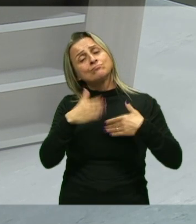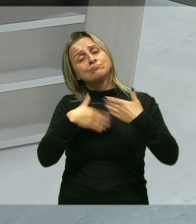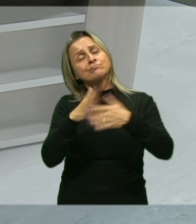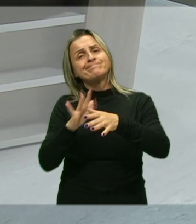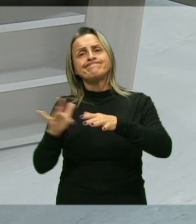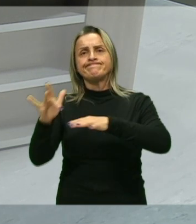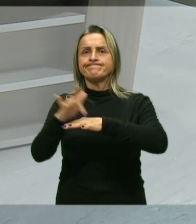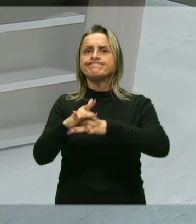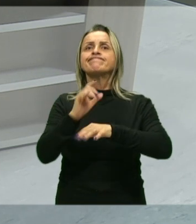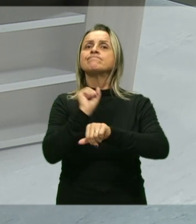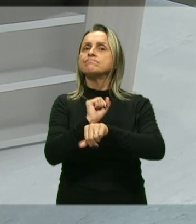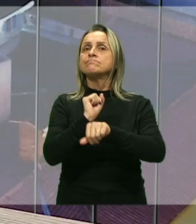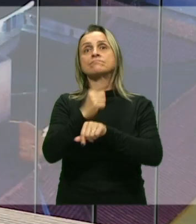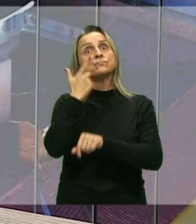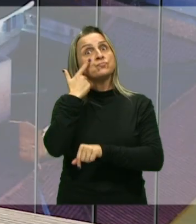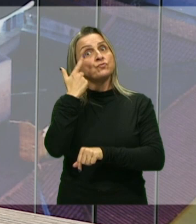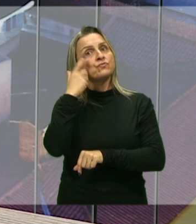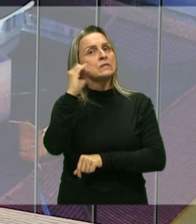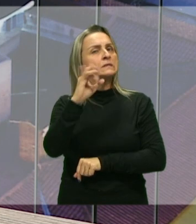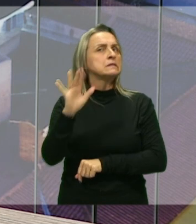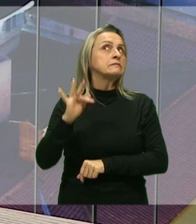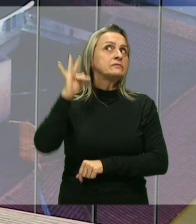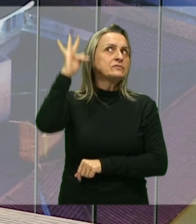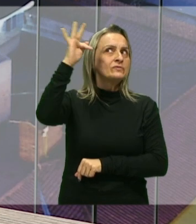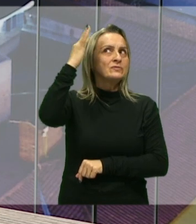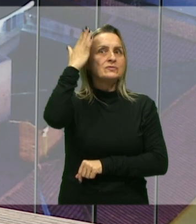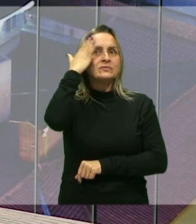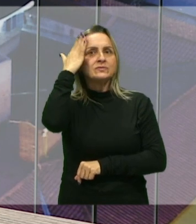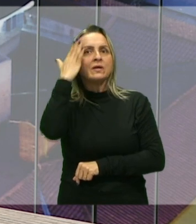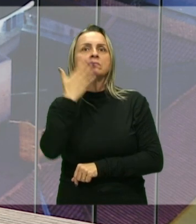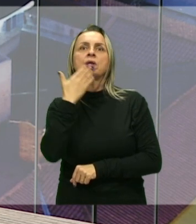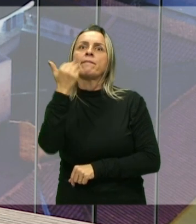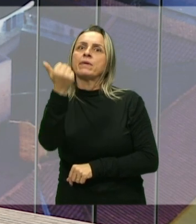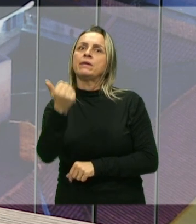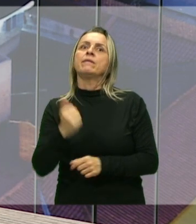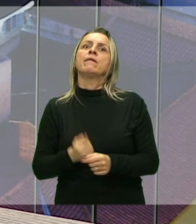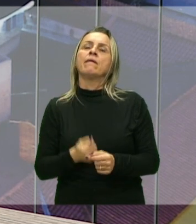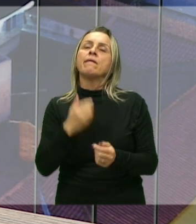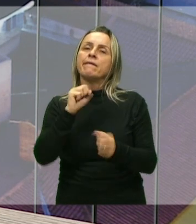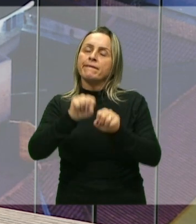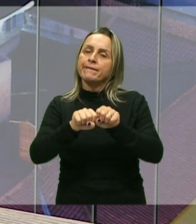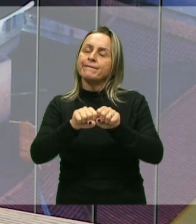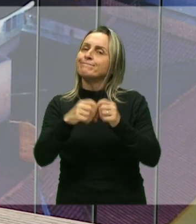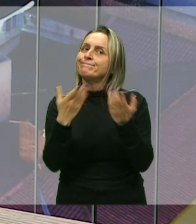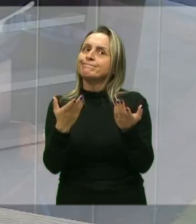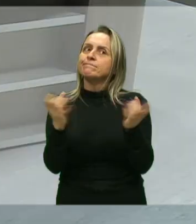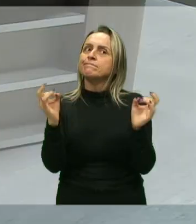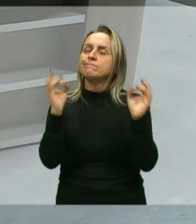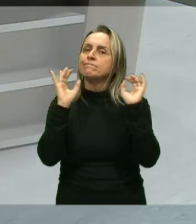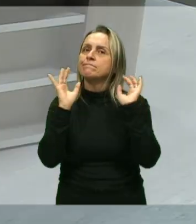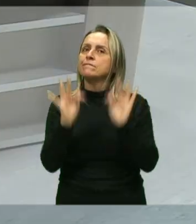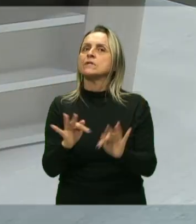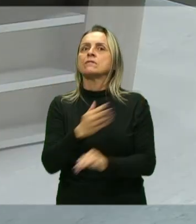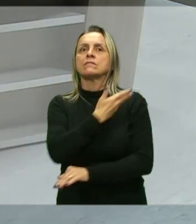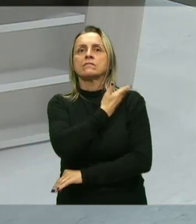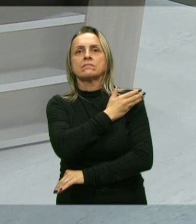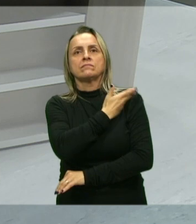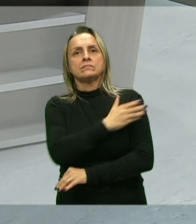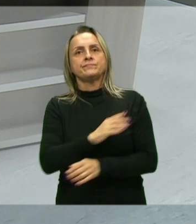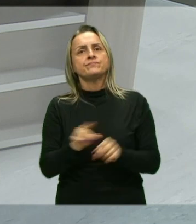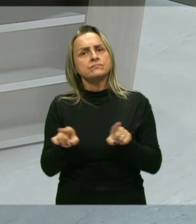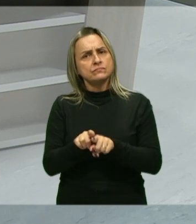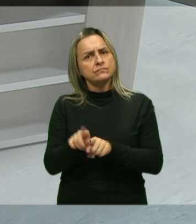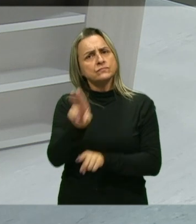população, quem sabe um dia não dá certo da gente quebrar esse gelo novamente. Quem sabe até utilizar mesmo as redes